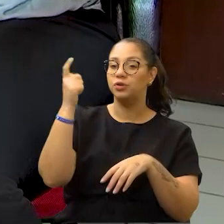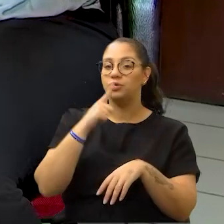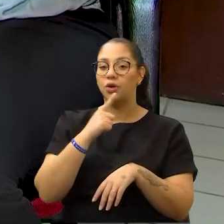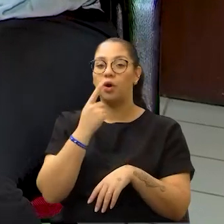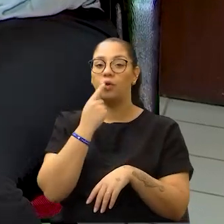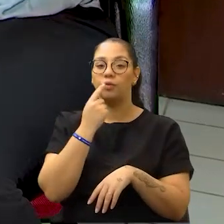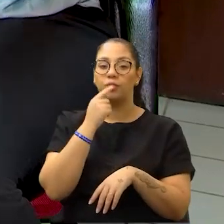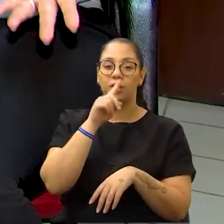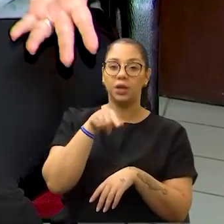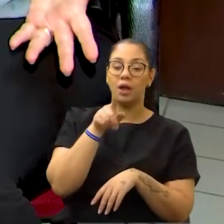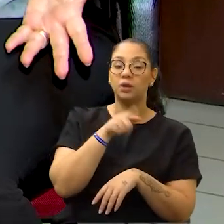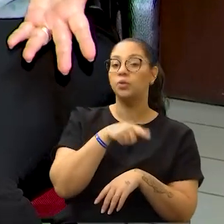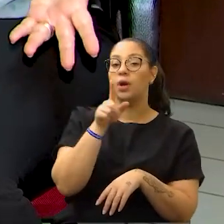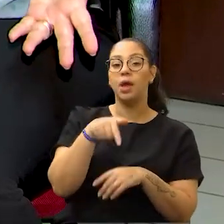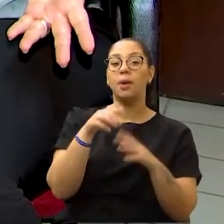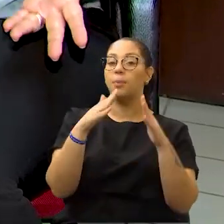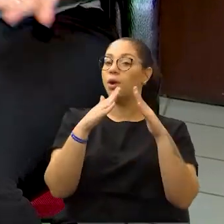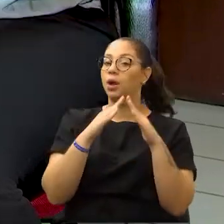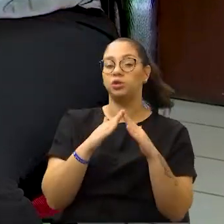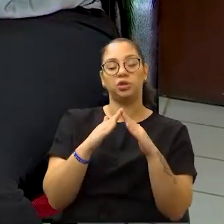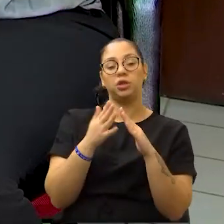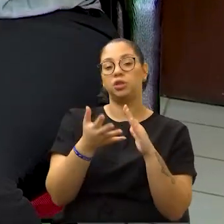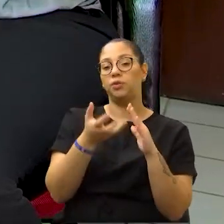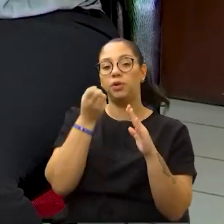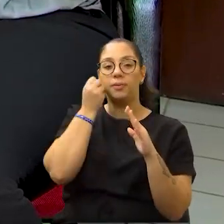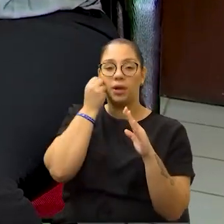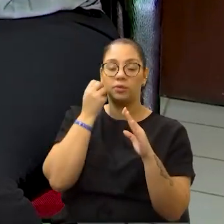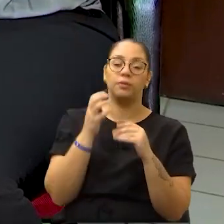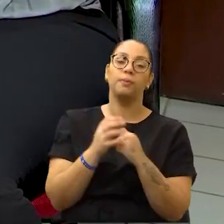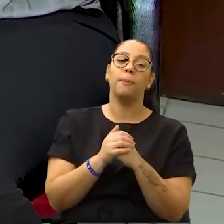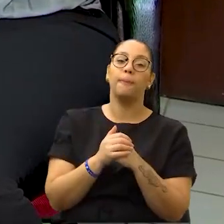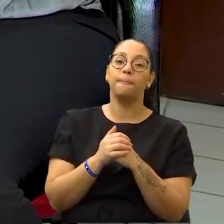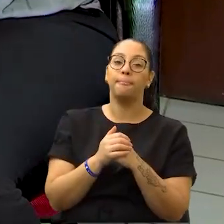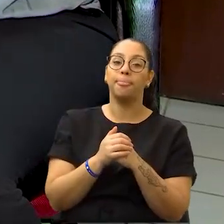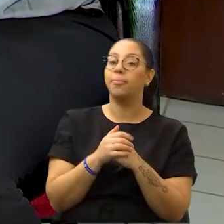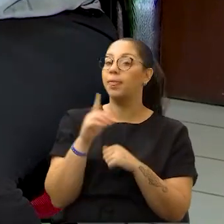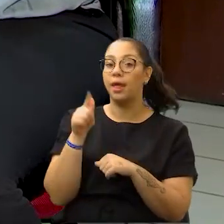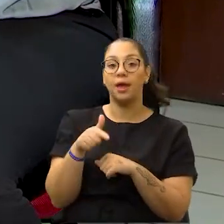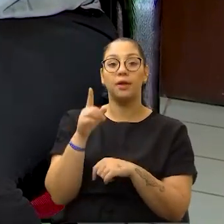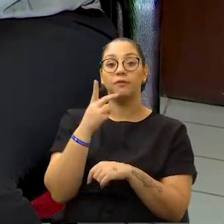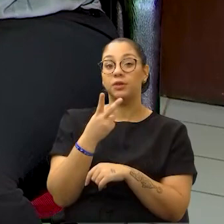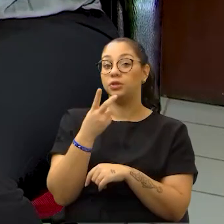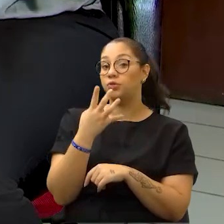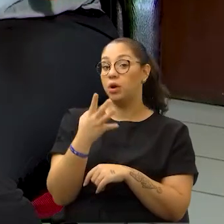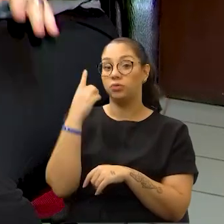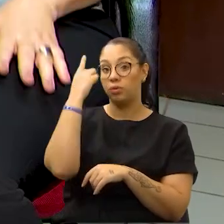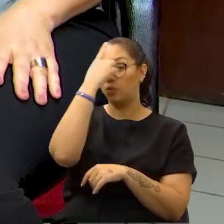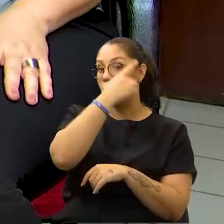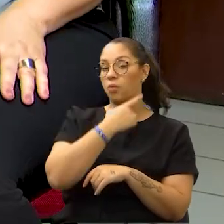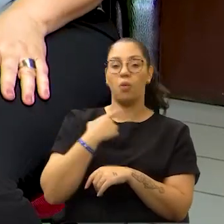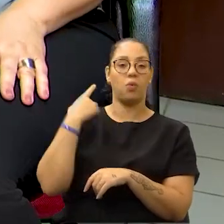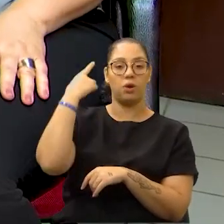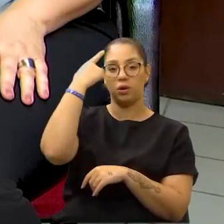feriado, todos os dias são moradias. Então, esse eixo trabalha 24 horas